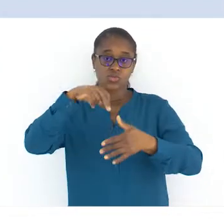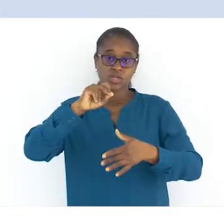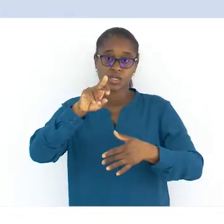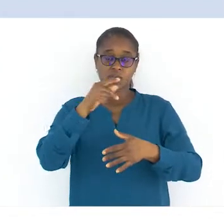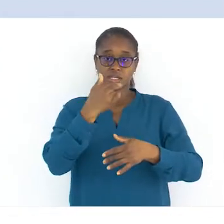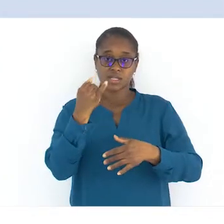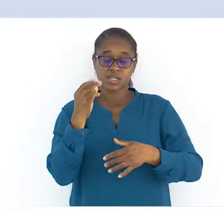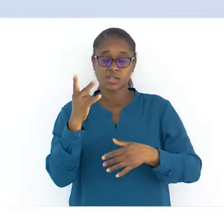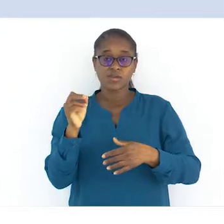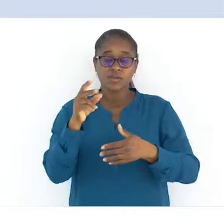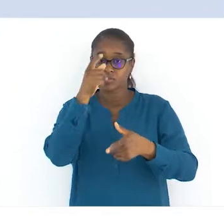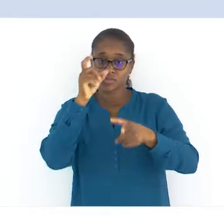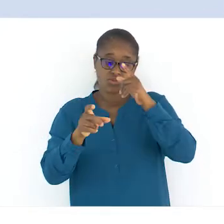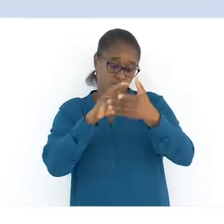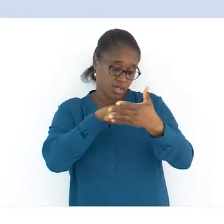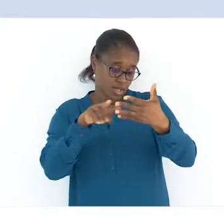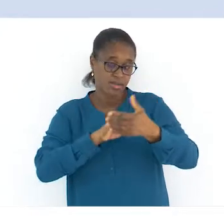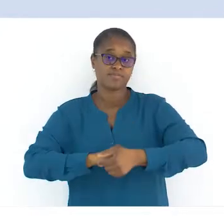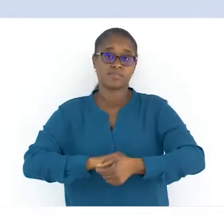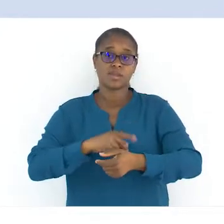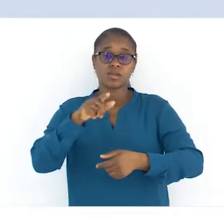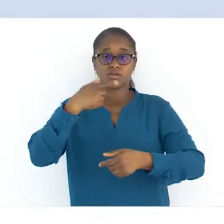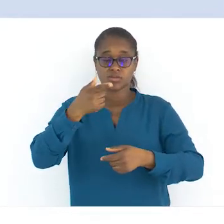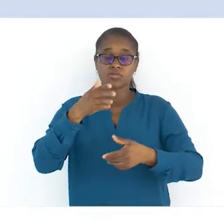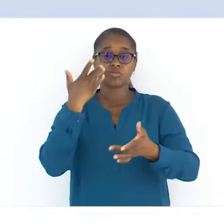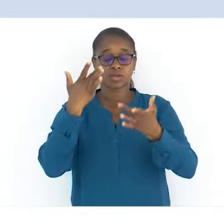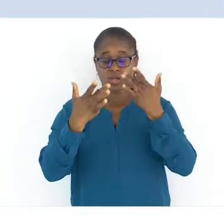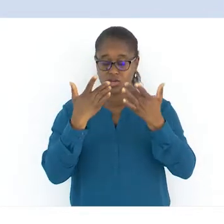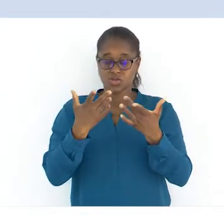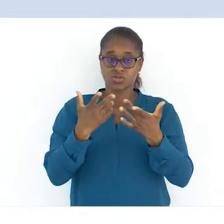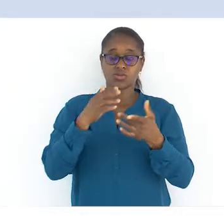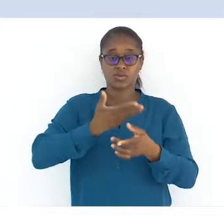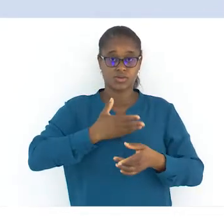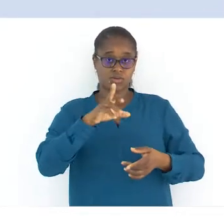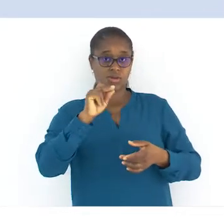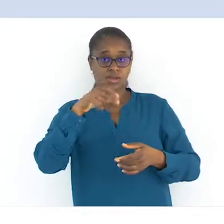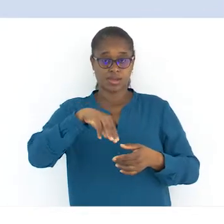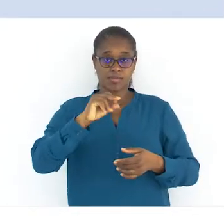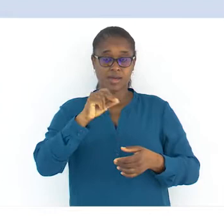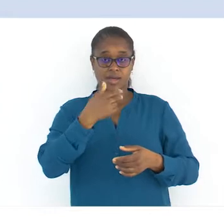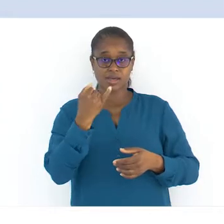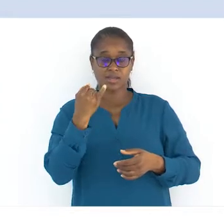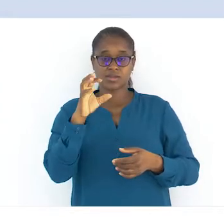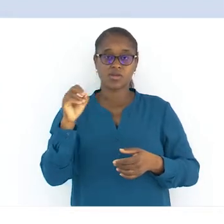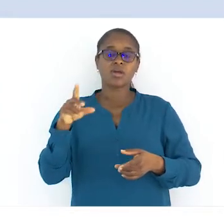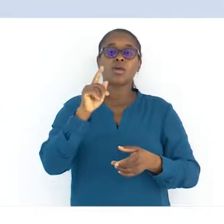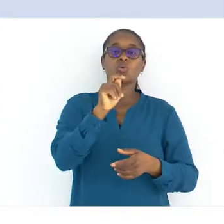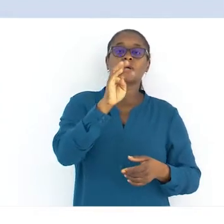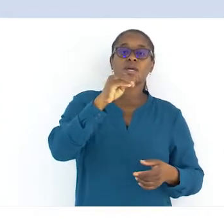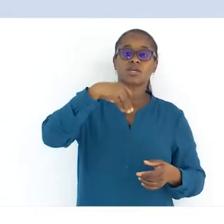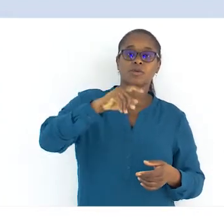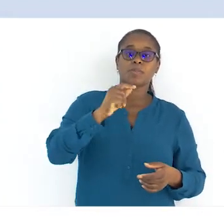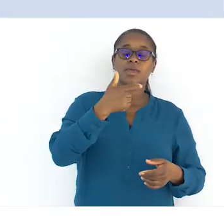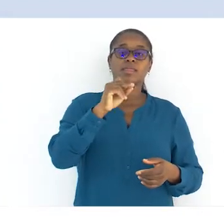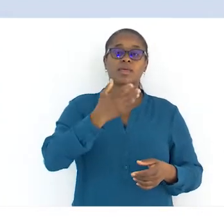leitor, enquanto que o receptor no texto dramático é o espectador. Depois temos o desenrolar da ação. No